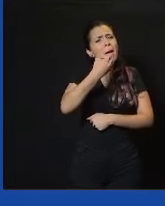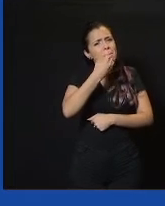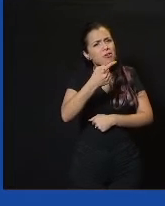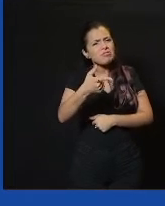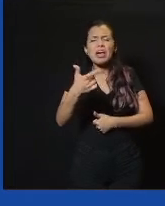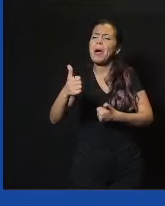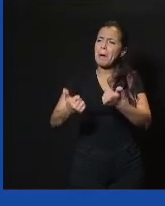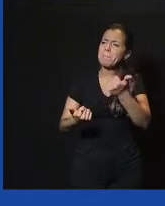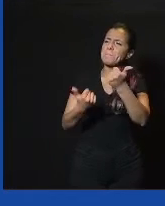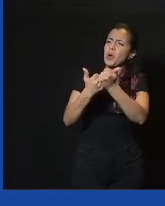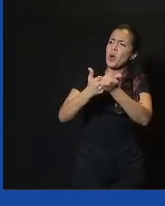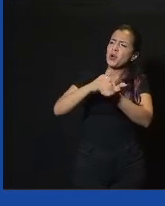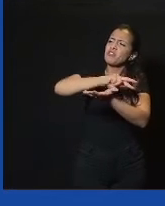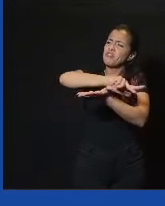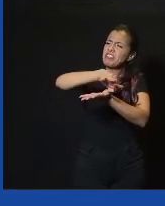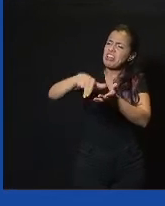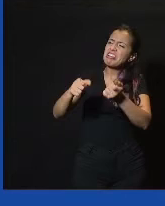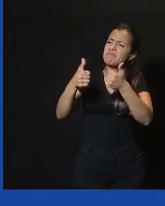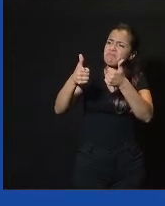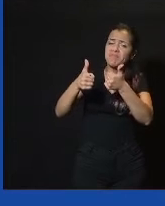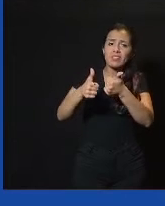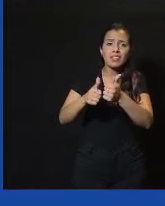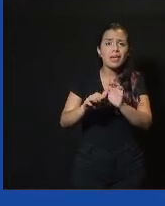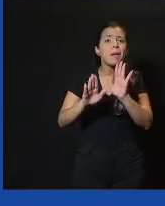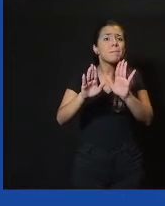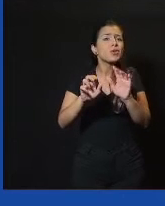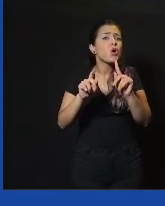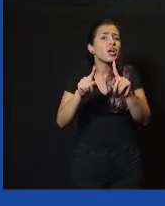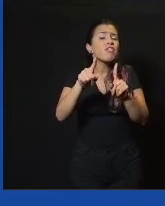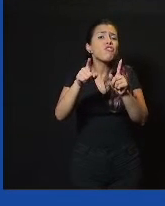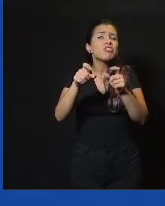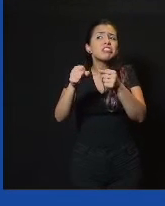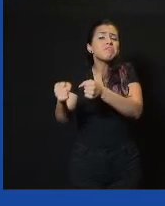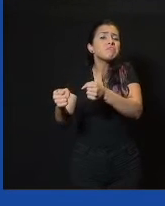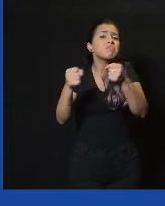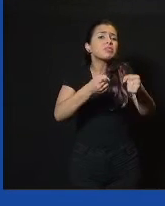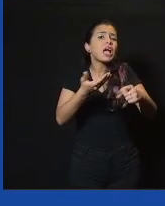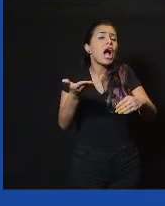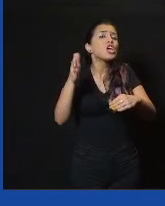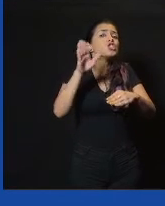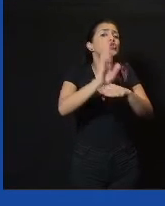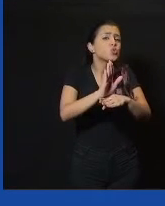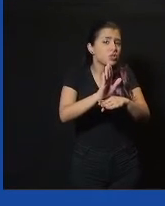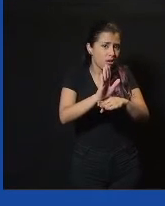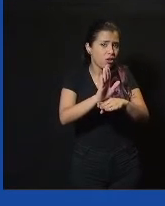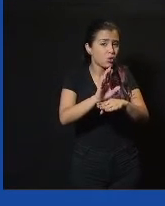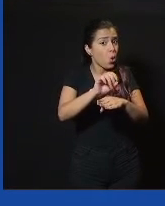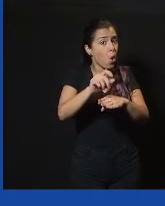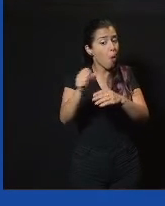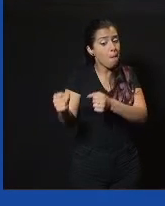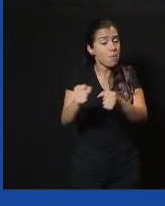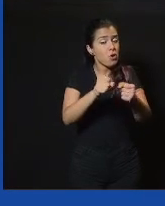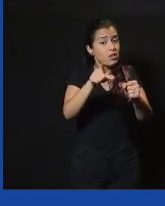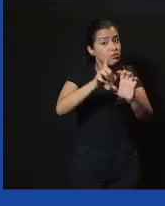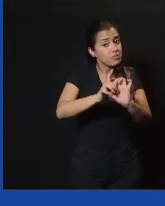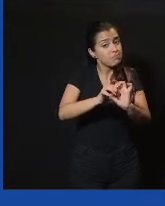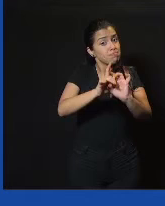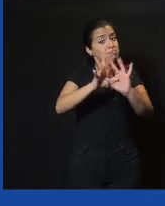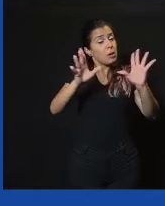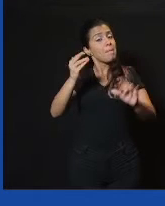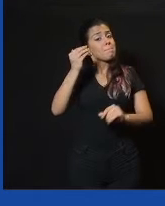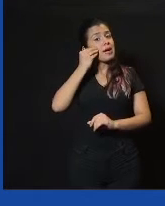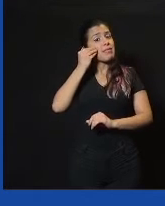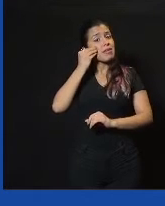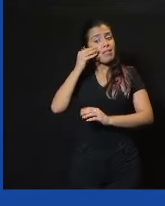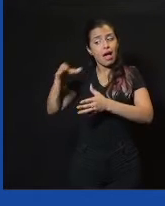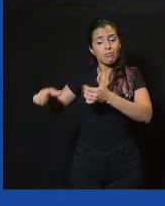que você ajuda... Tudo bem, e qual é o poder que você está disposto a abrir mão para garantir o protagonismo da